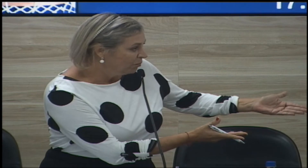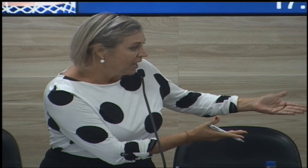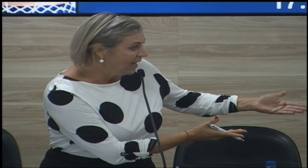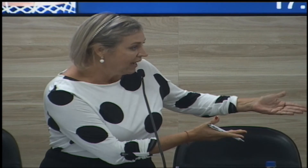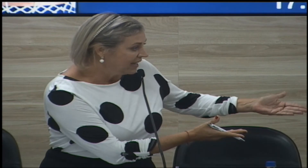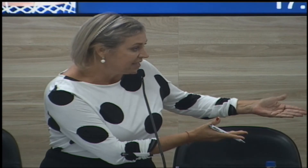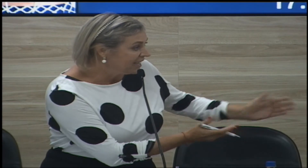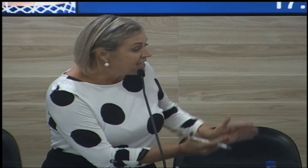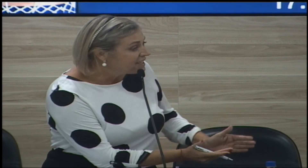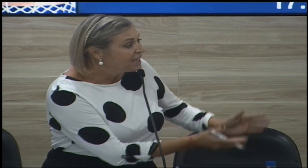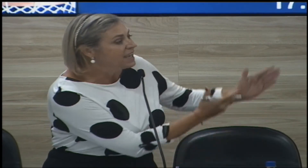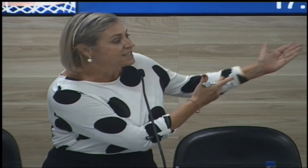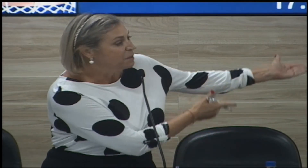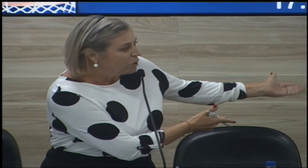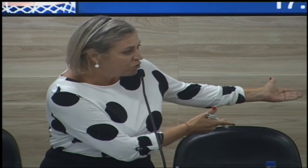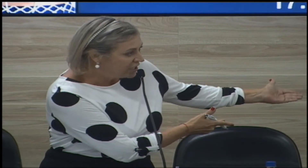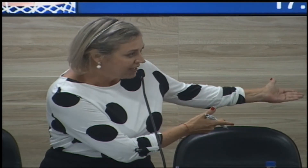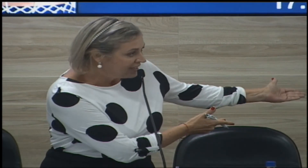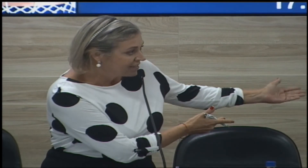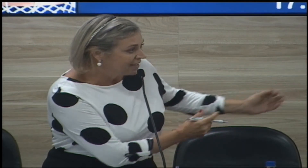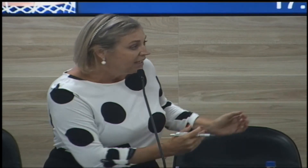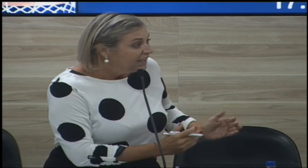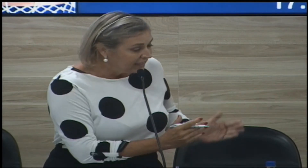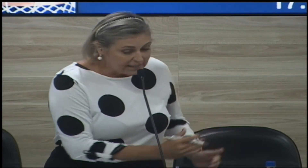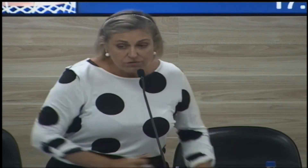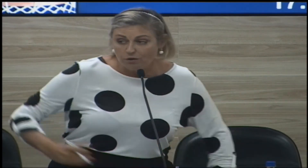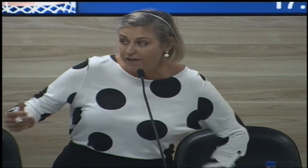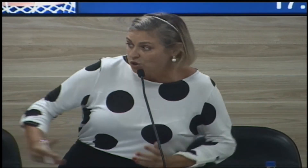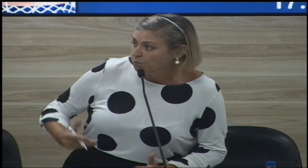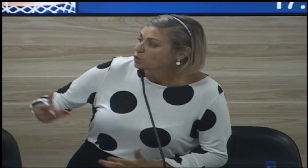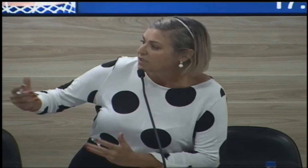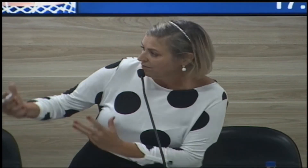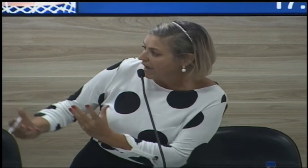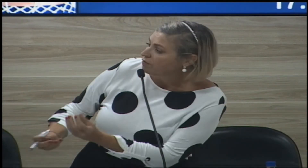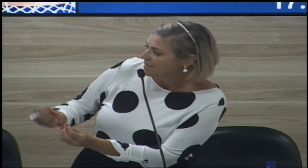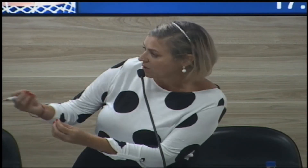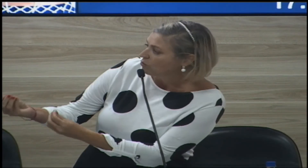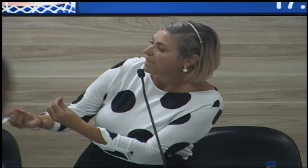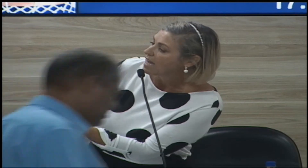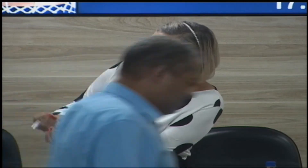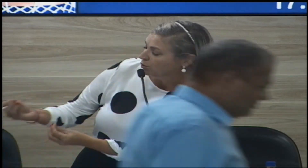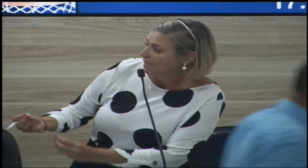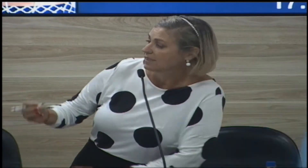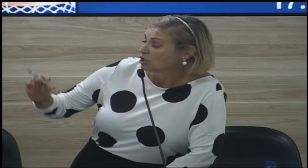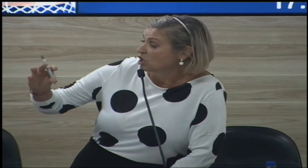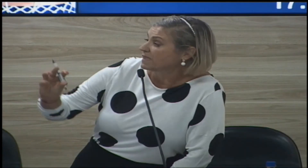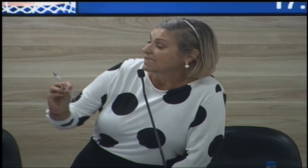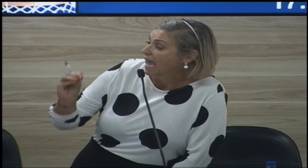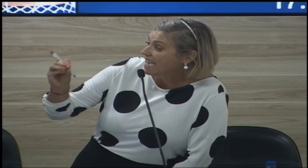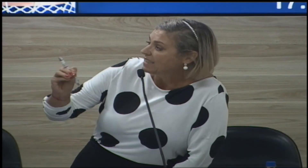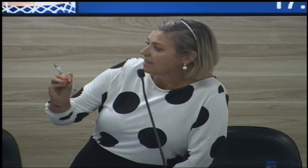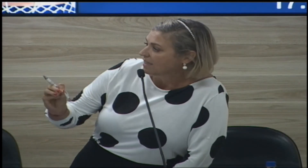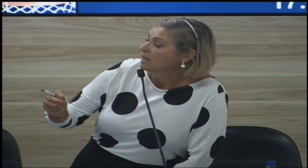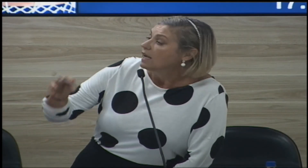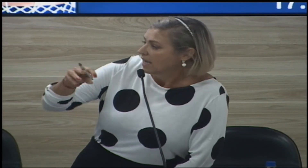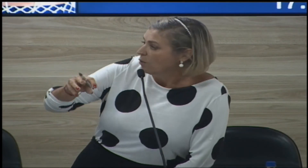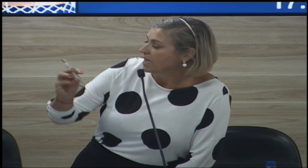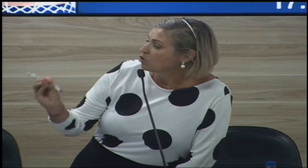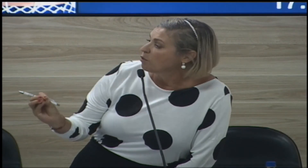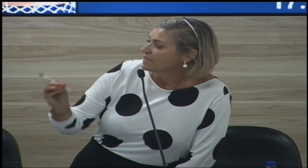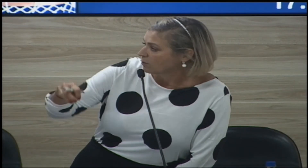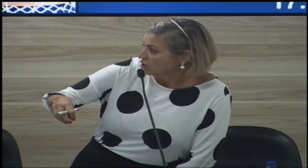à casa. A lista, então, passa a conter. Nós temos aqui que entender também que eu acho que são alguns